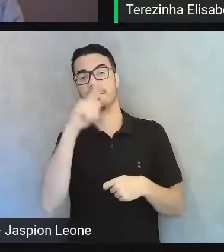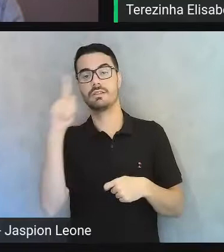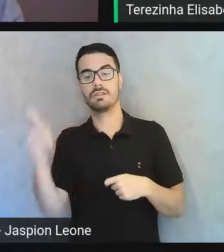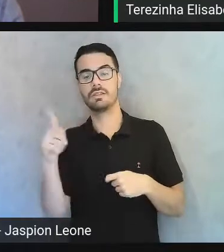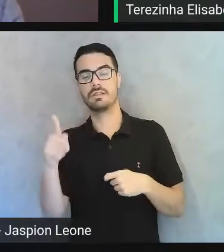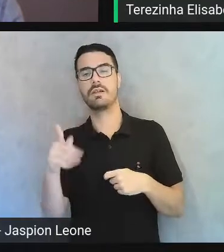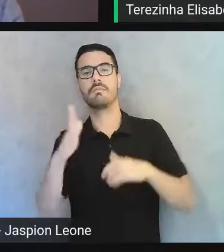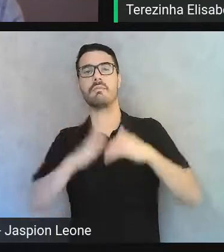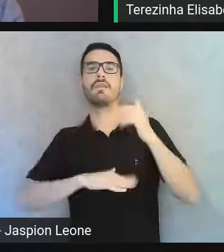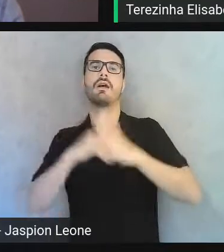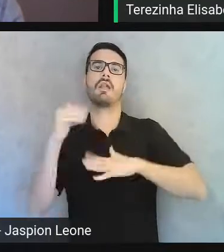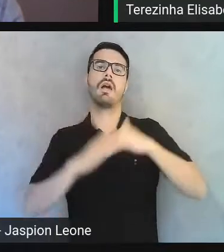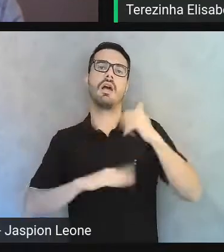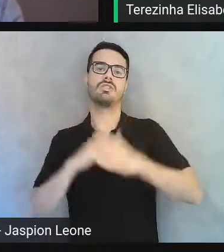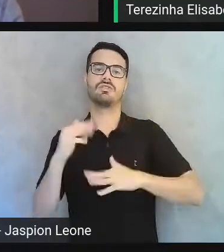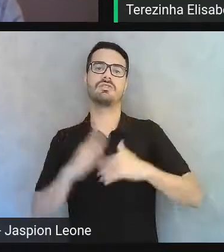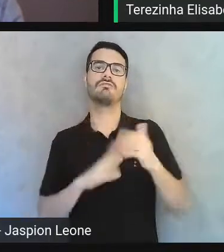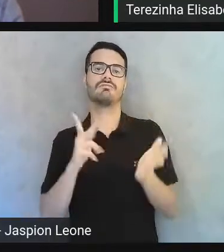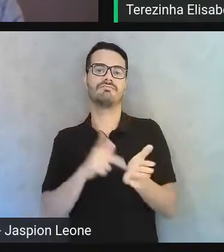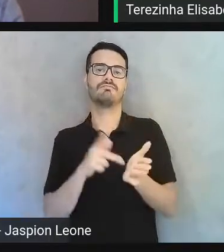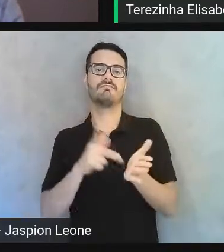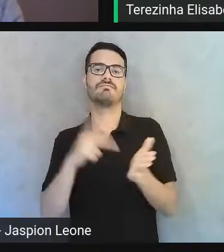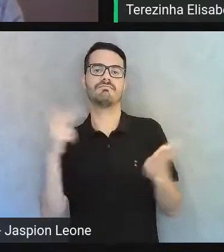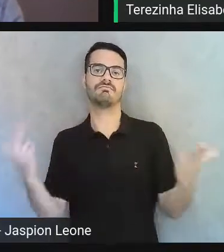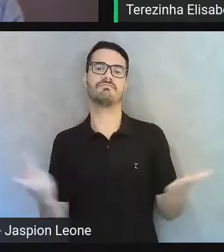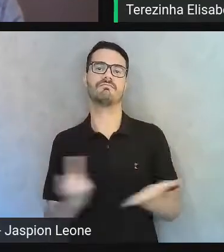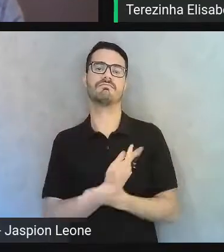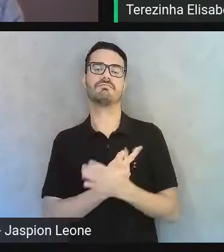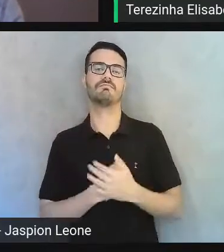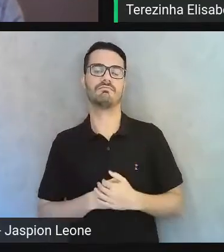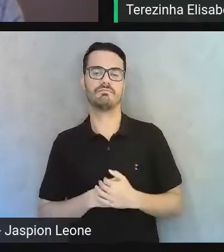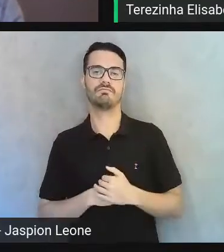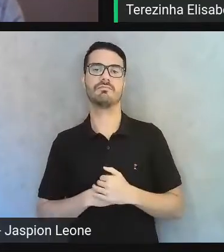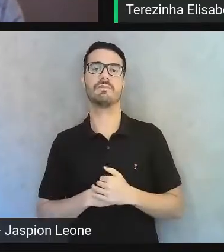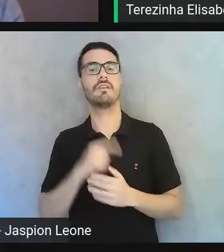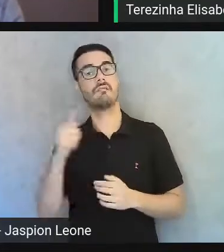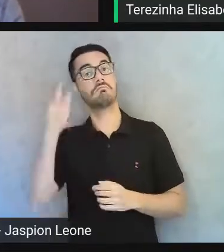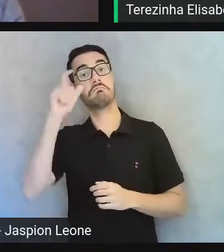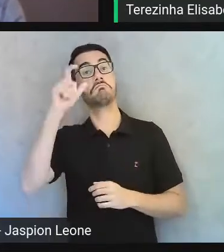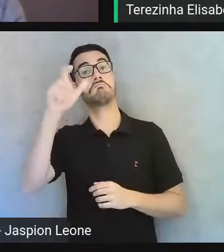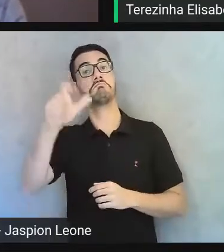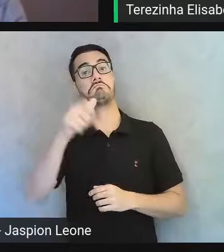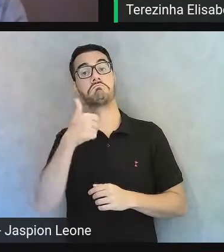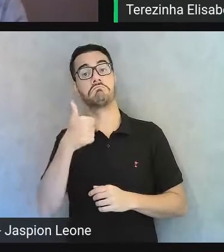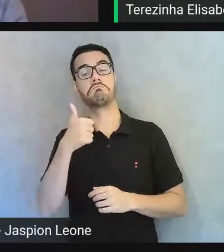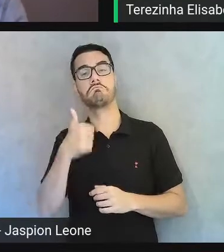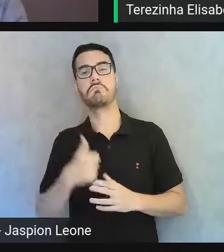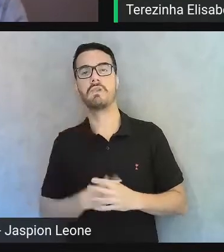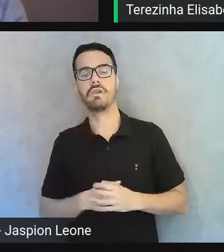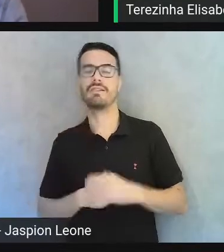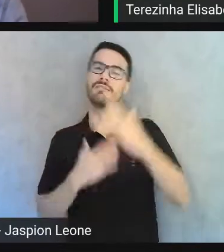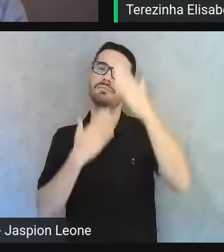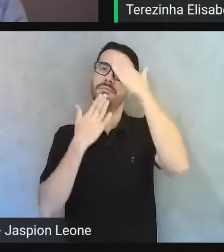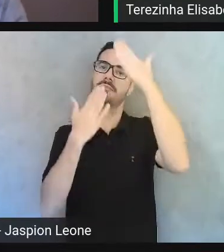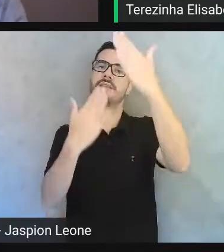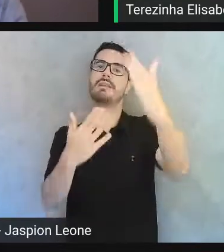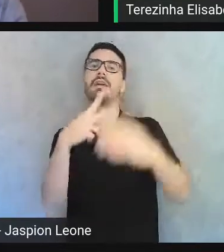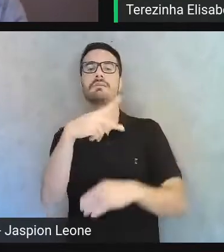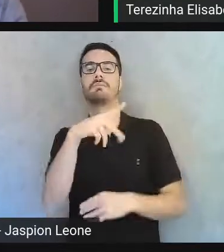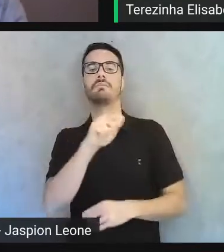da prática acontecer, né, junto com a teoria. Bastante interessante. Muito obrigada,